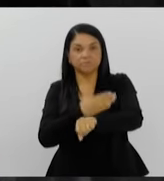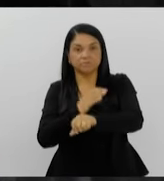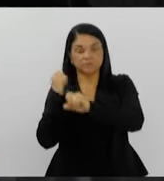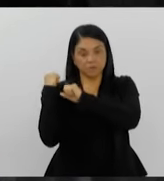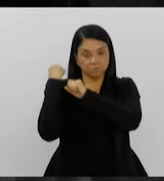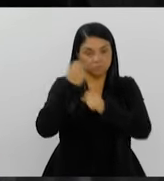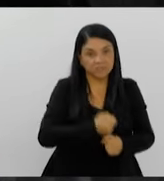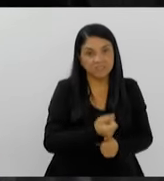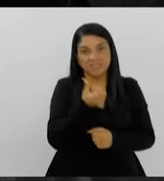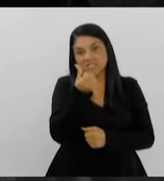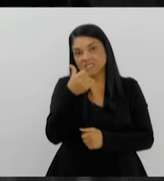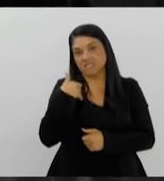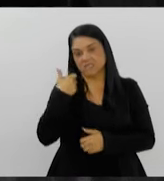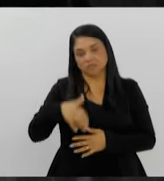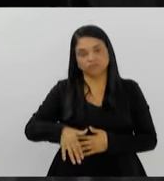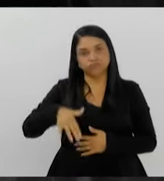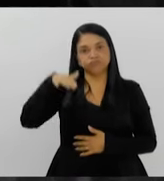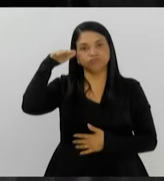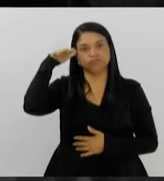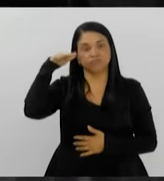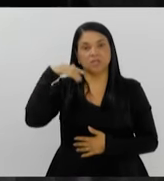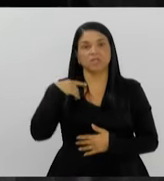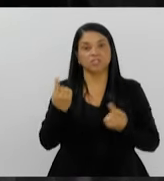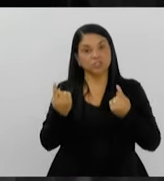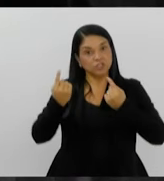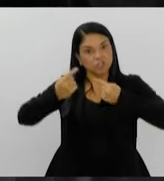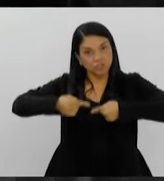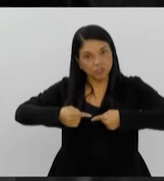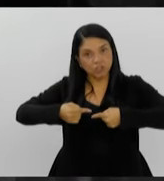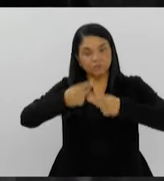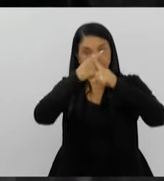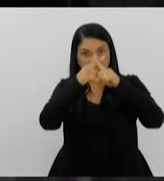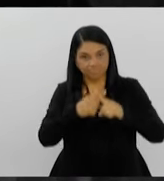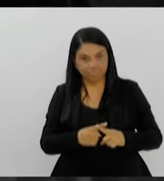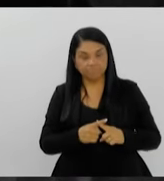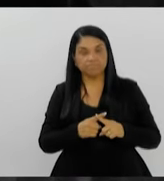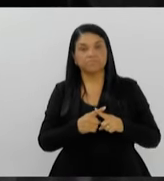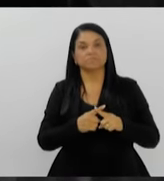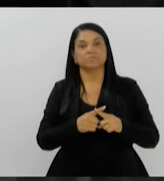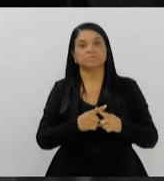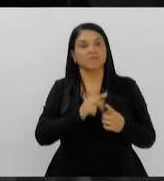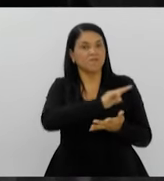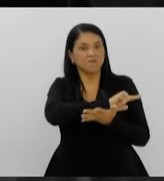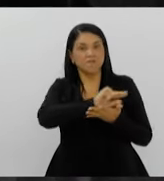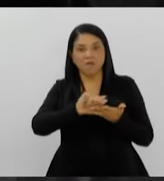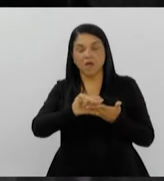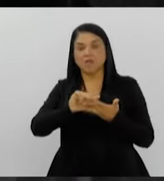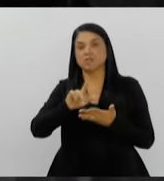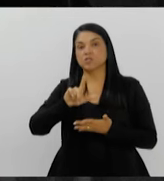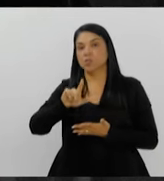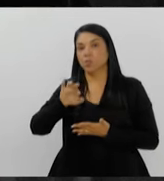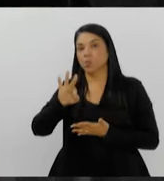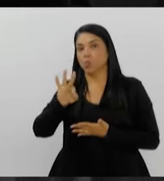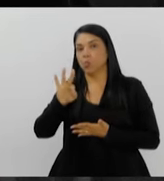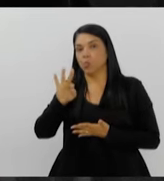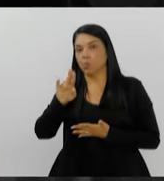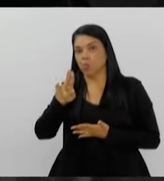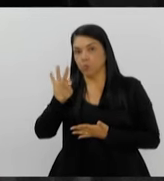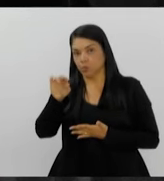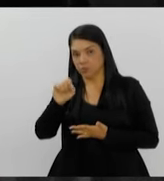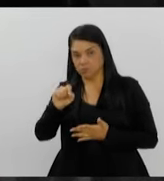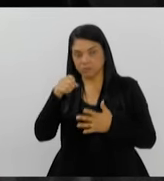de idade disputei inúmeros campeonatos de diversas modalidades de luta e nunca me